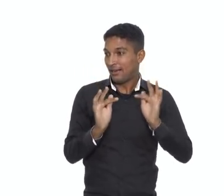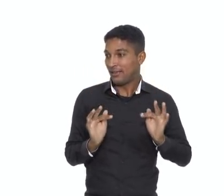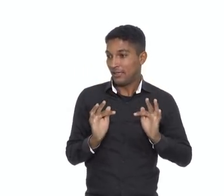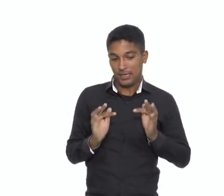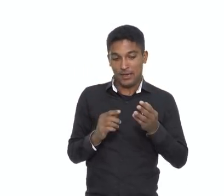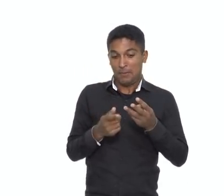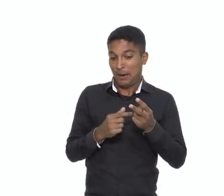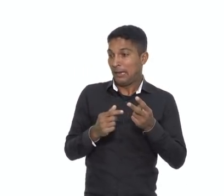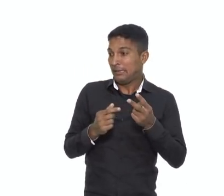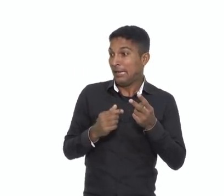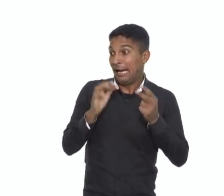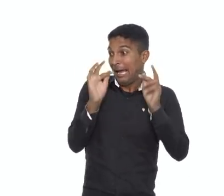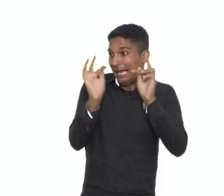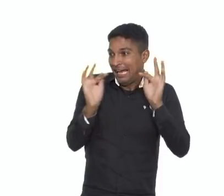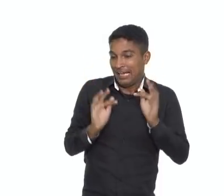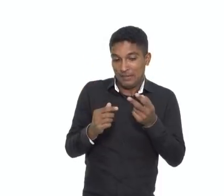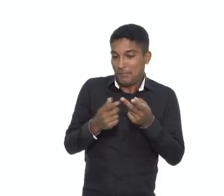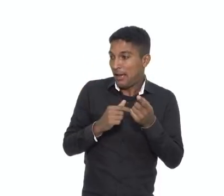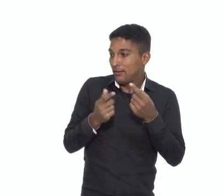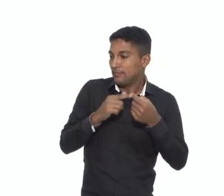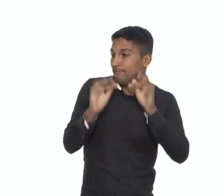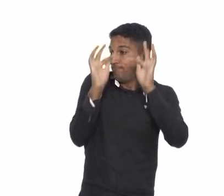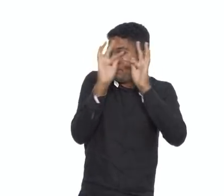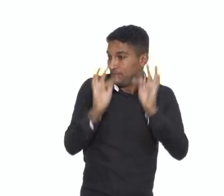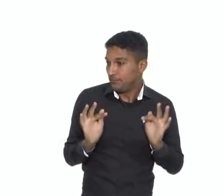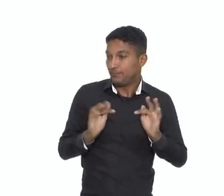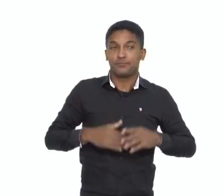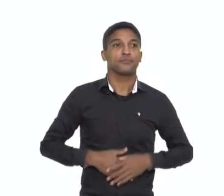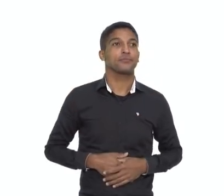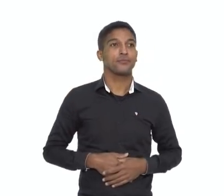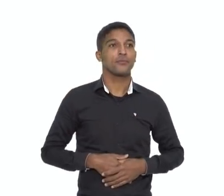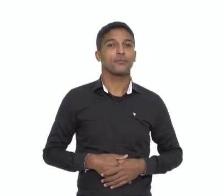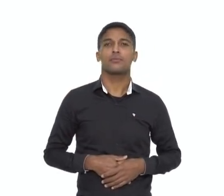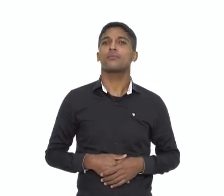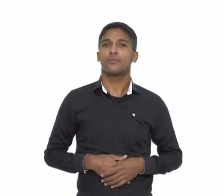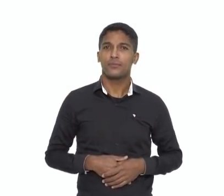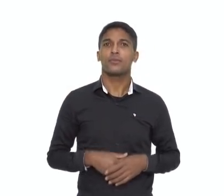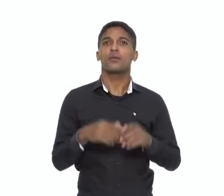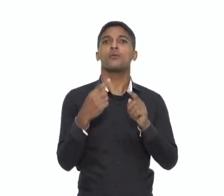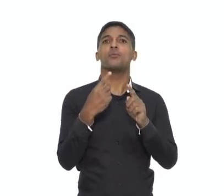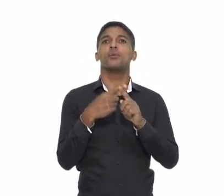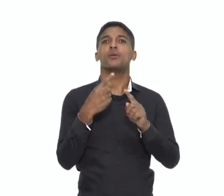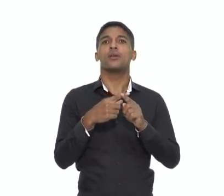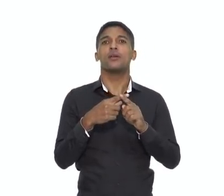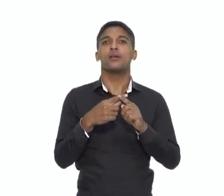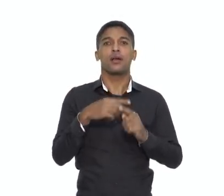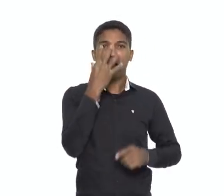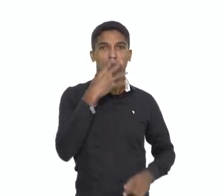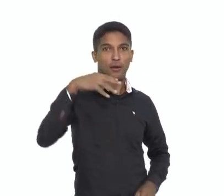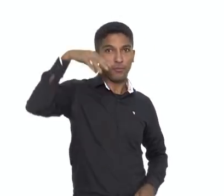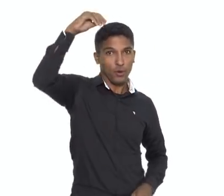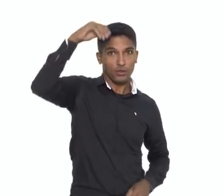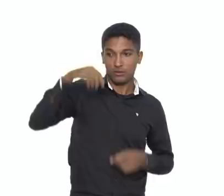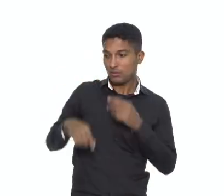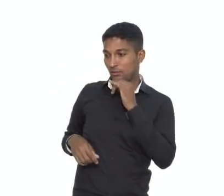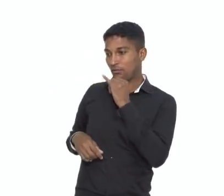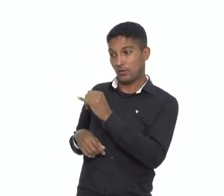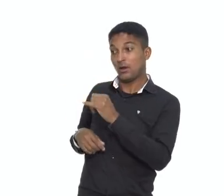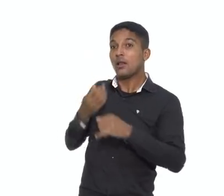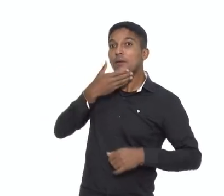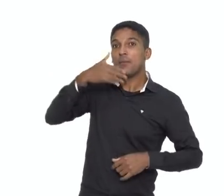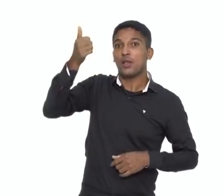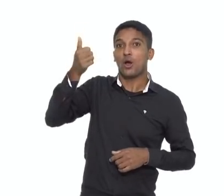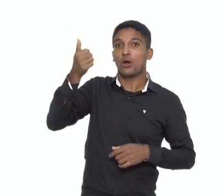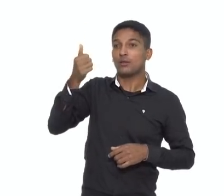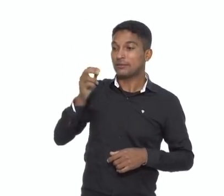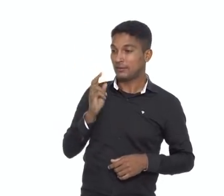feliz. Então, olhem aqui. Por que a raposa diz ao Pequeno Príncipe que teria sido melhor que ele voltasse no